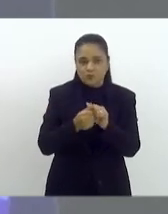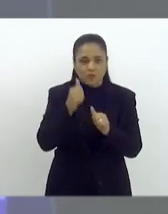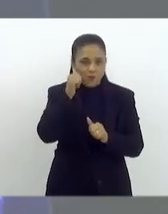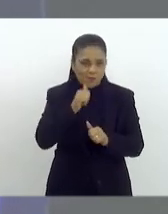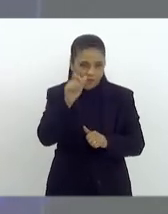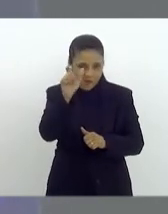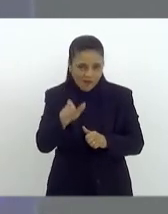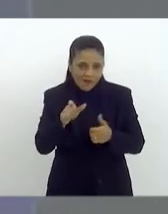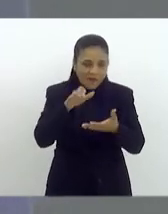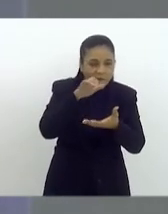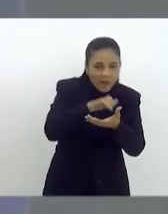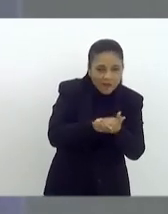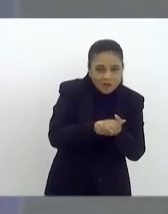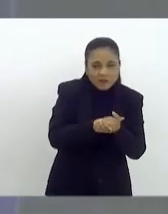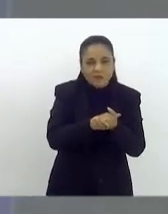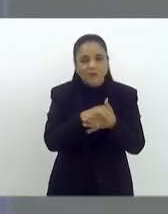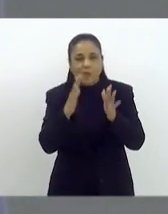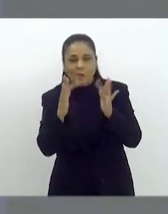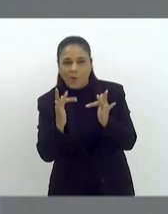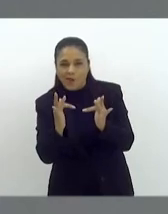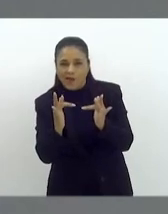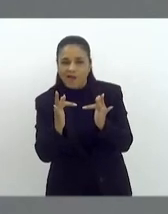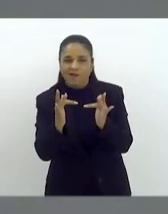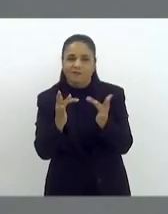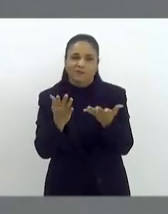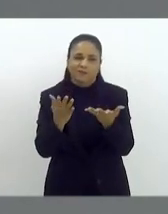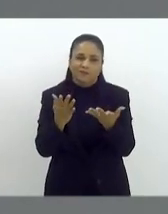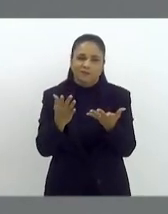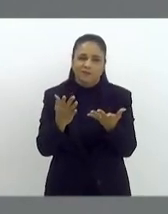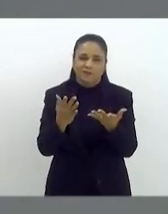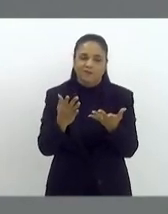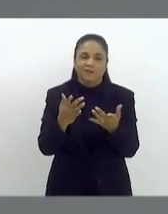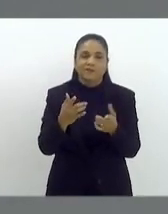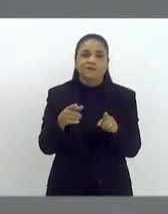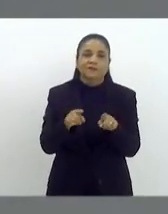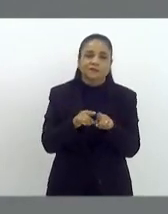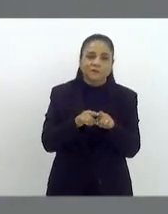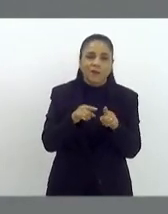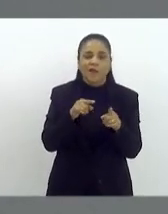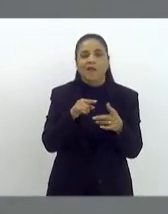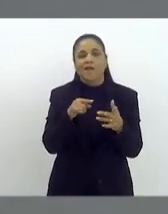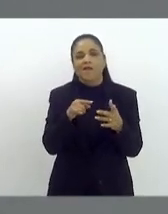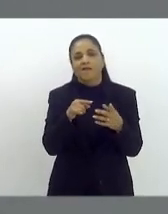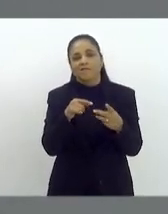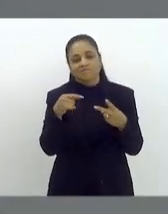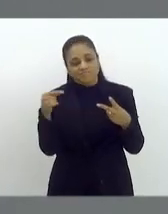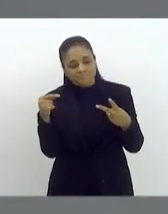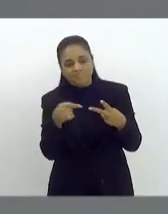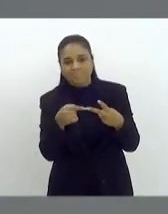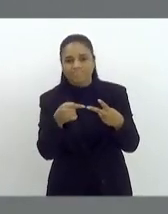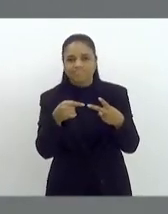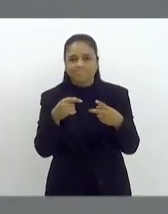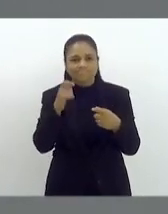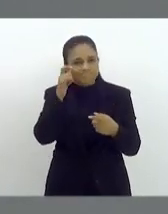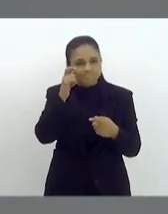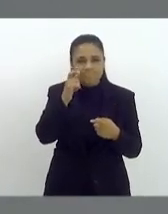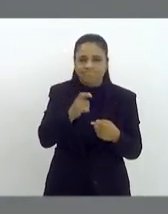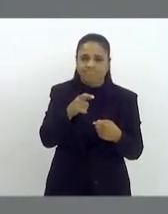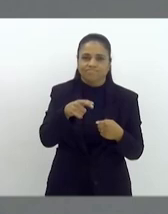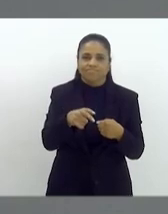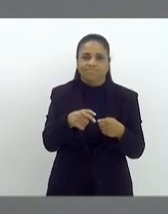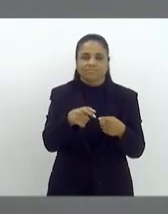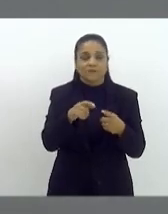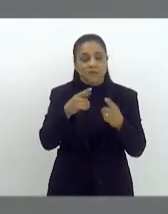os companheiros maridos namorados e ainda também Outro ponto que chama muita atenção quando a gente pensa na